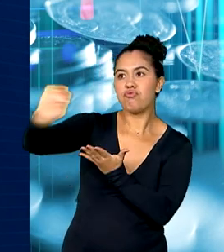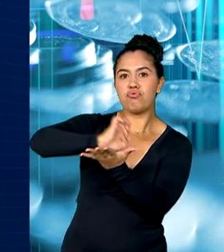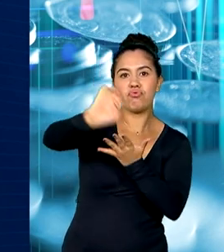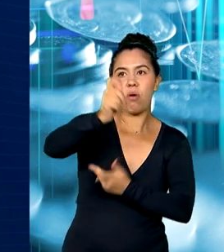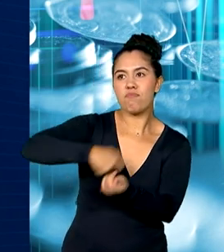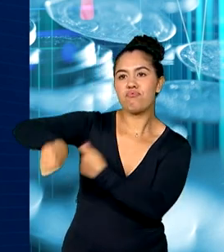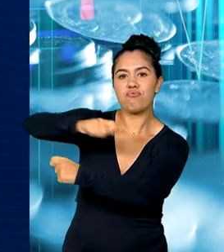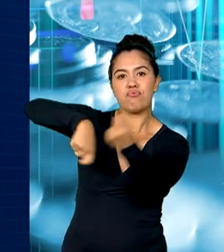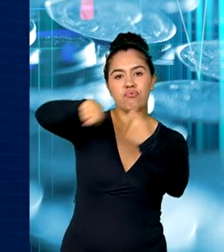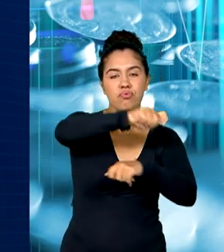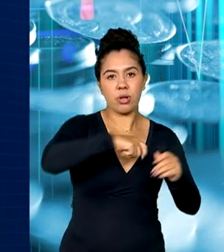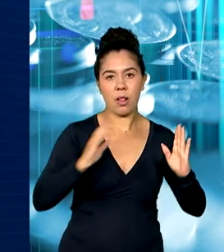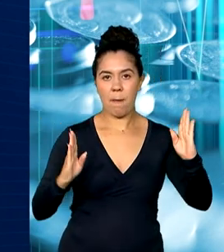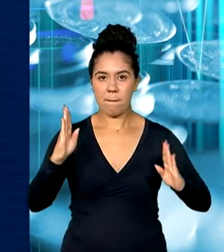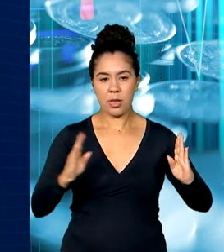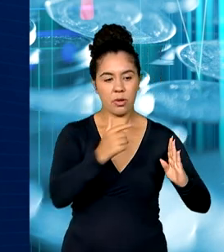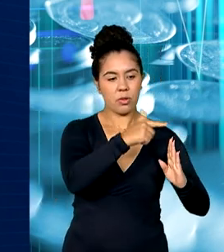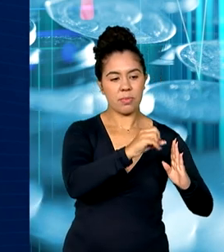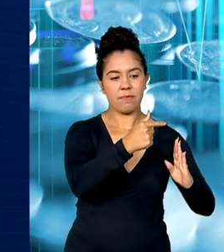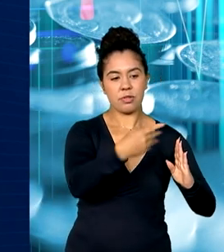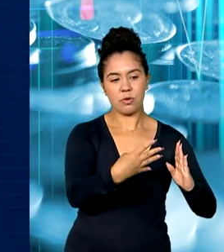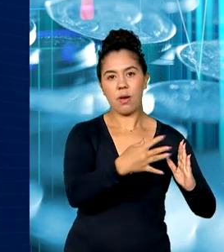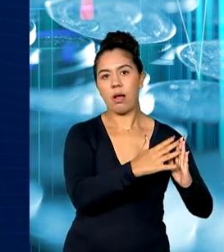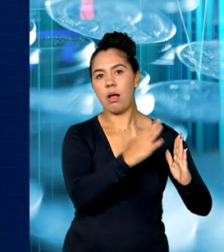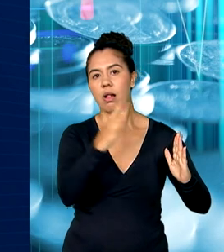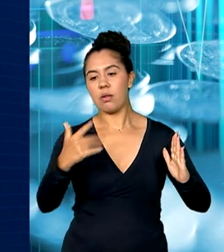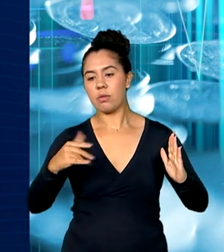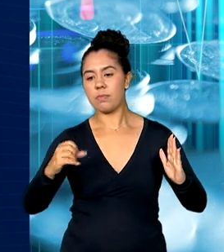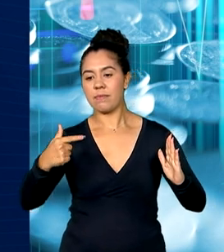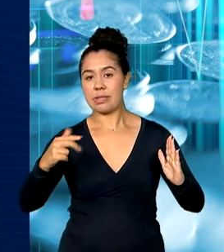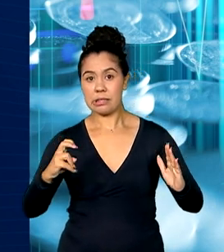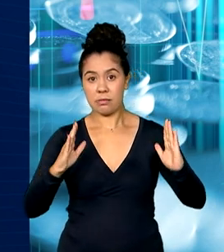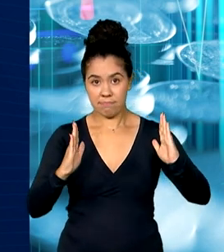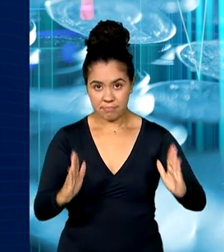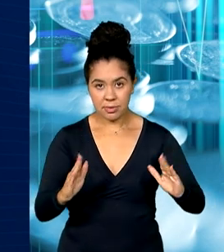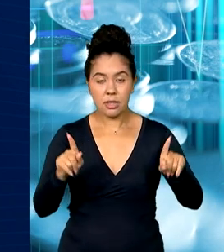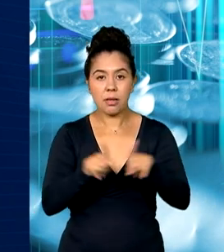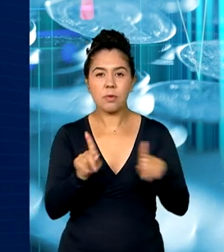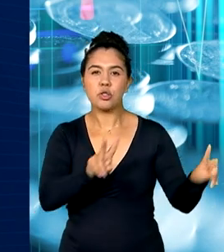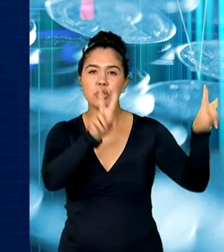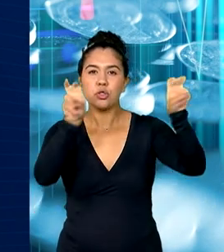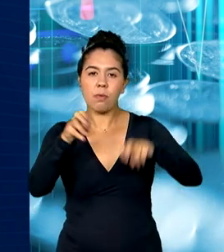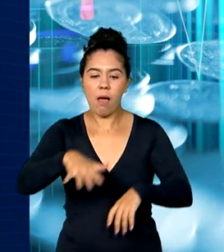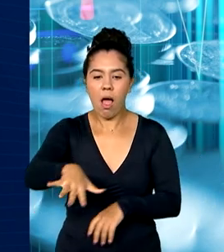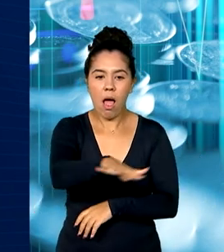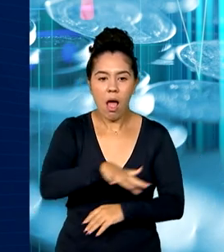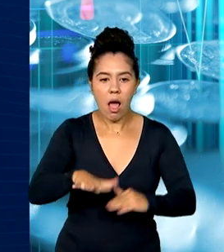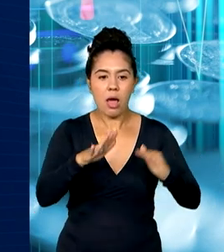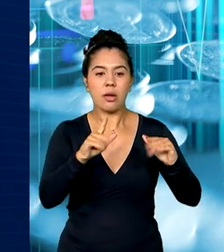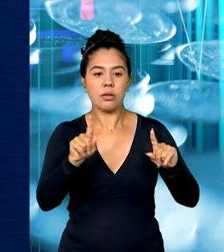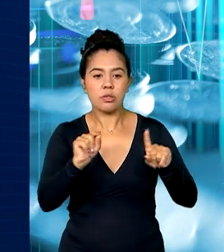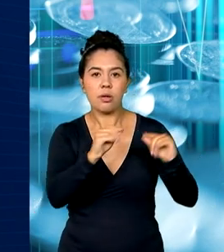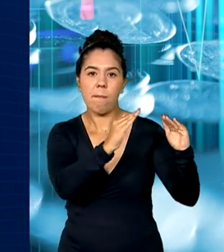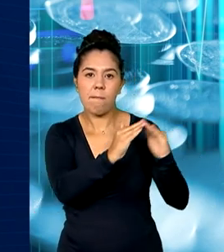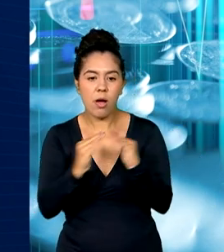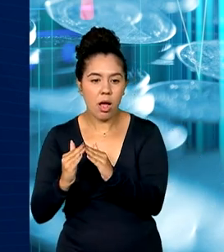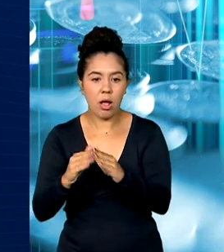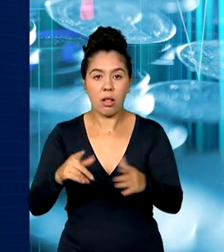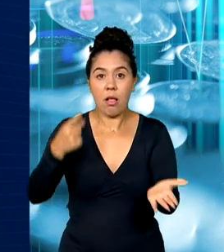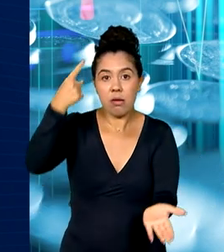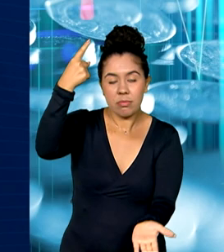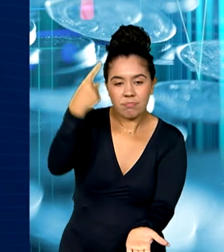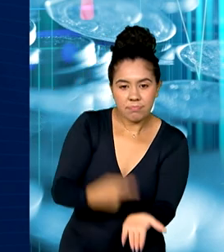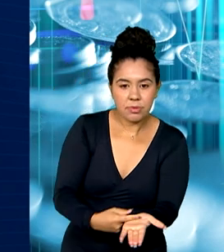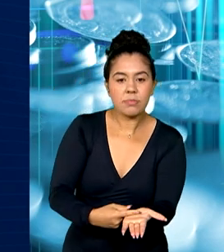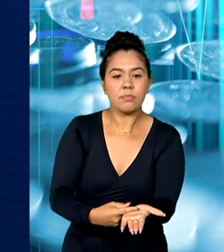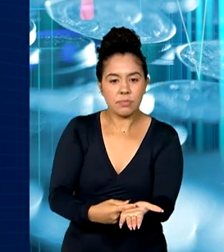entre 2024 e 2025. Para o ramo de móveis, um convênio da Apex Brasil vai investir mais de